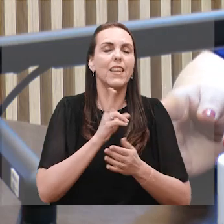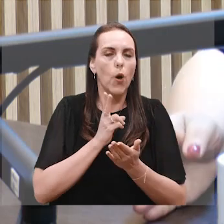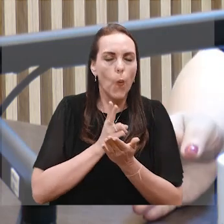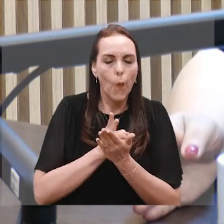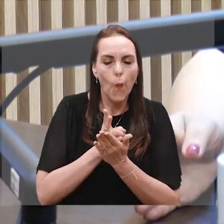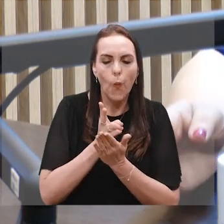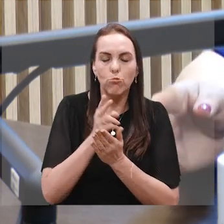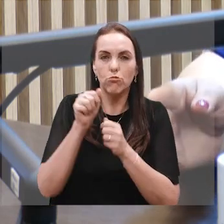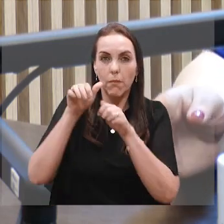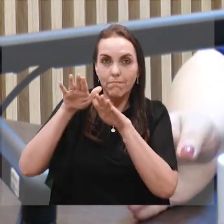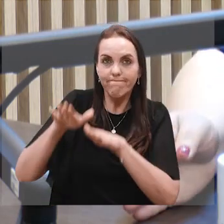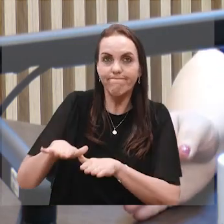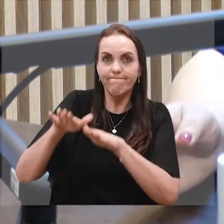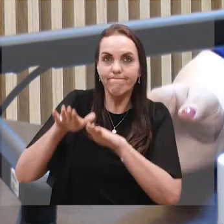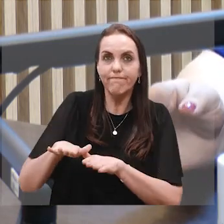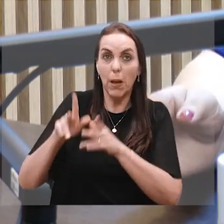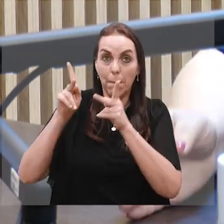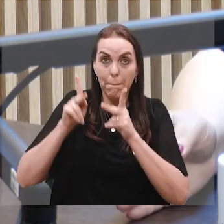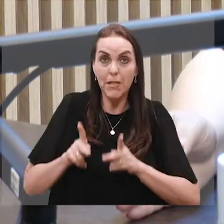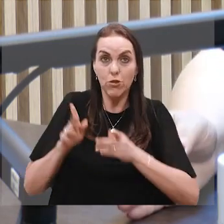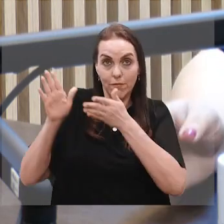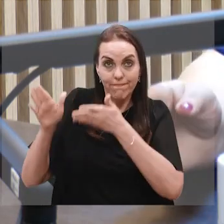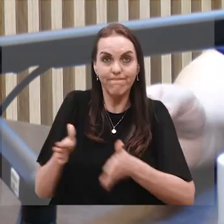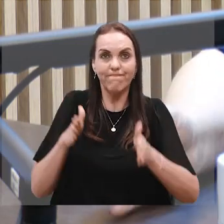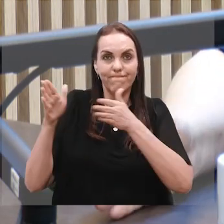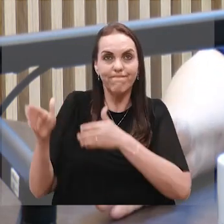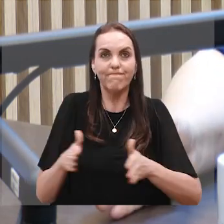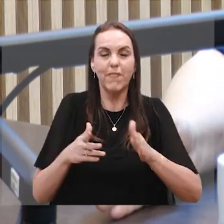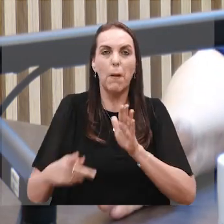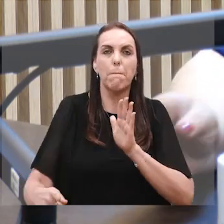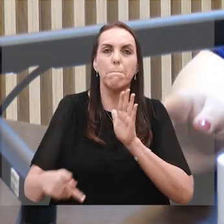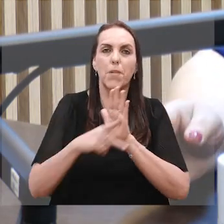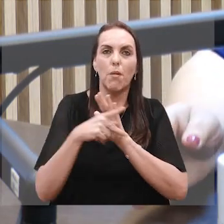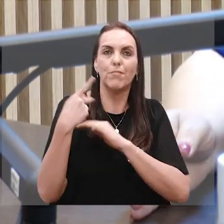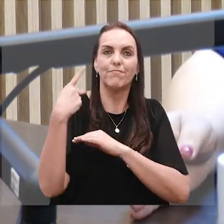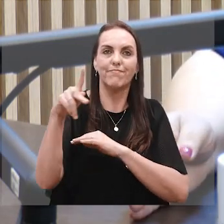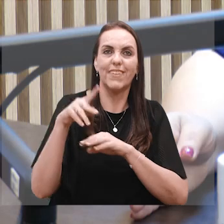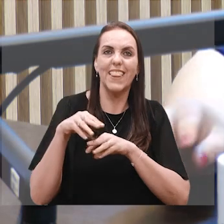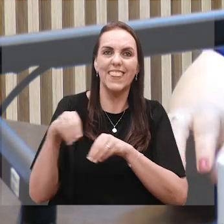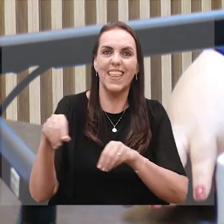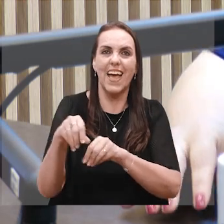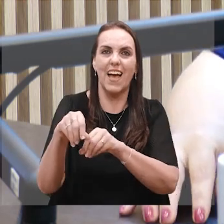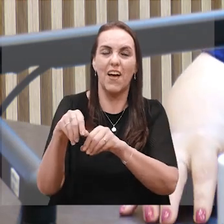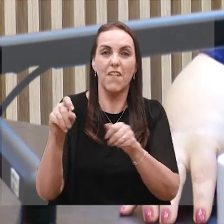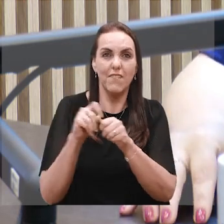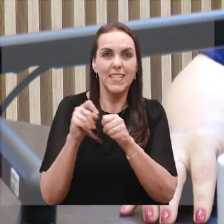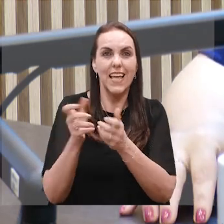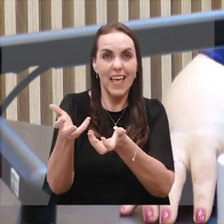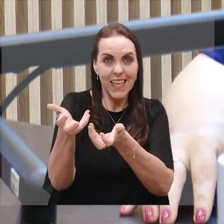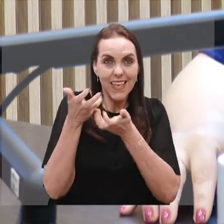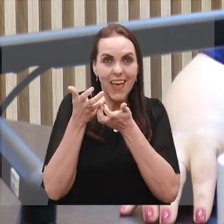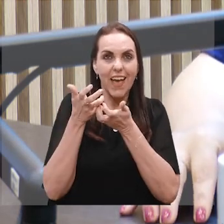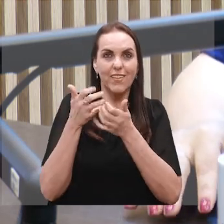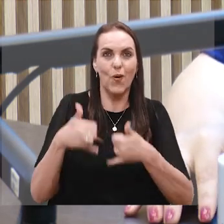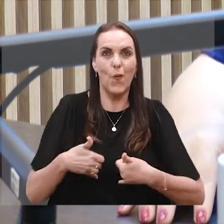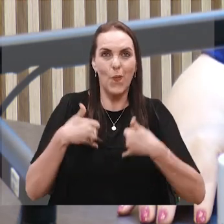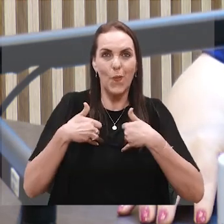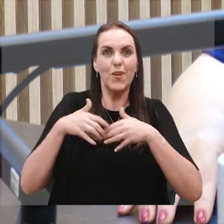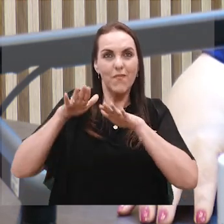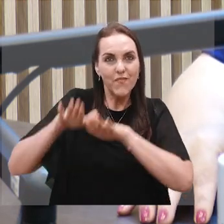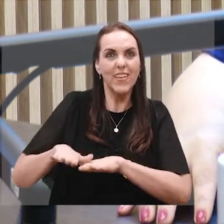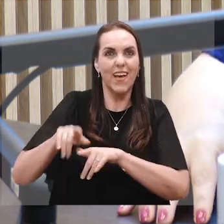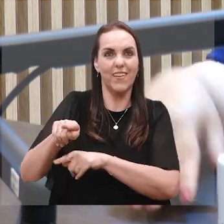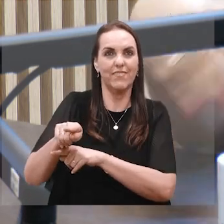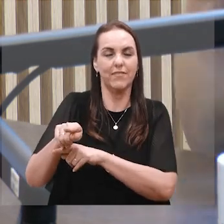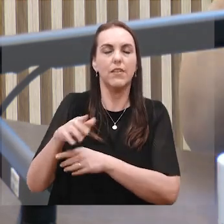é manter as pessoas produzindo em sua terra. Fazer com que elas queiram ficar ali. Porque a gente sabe